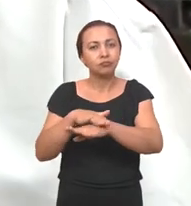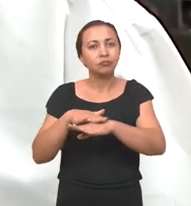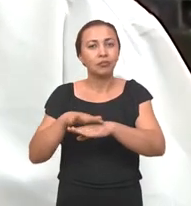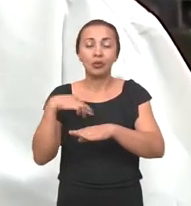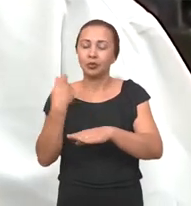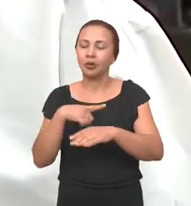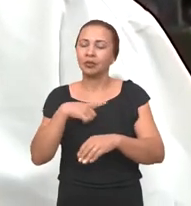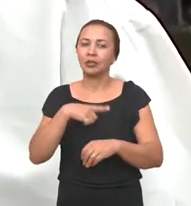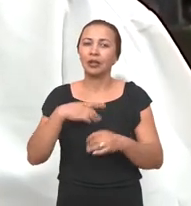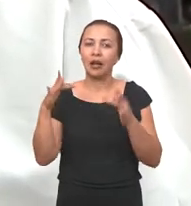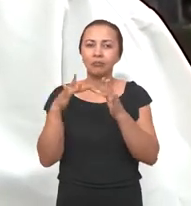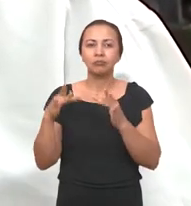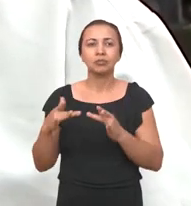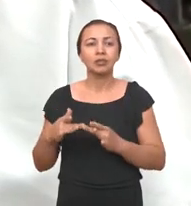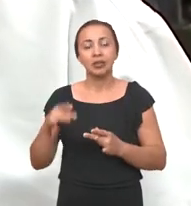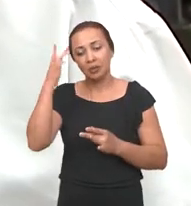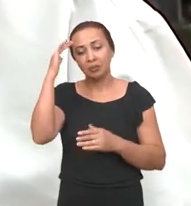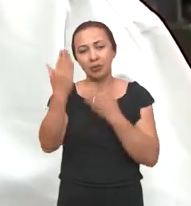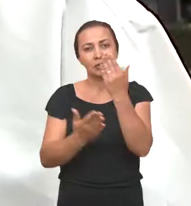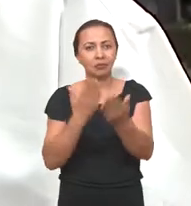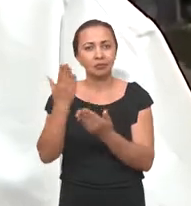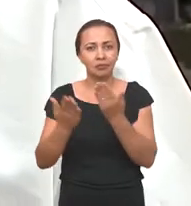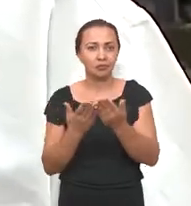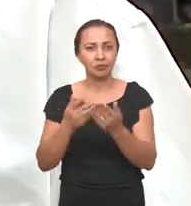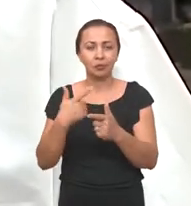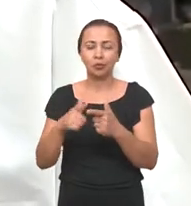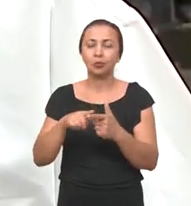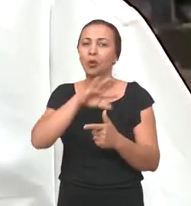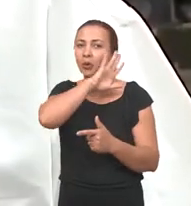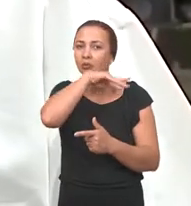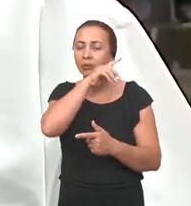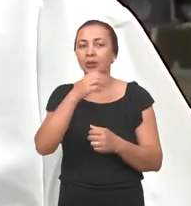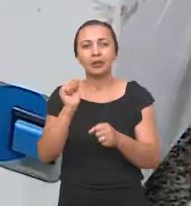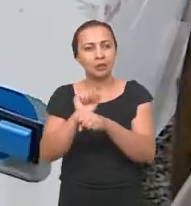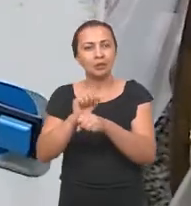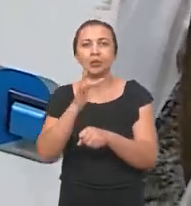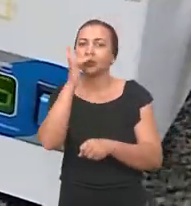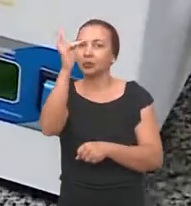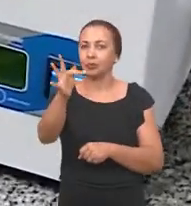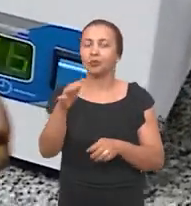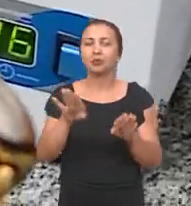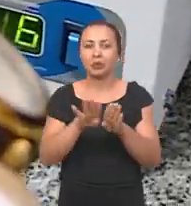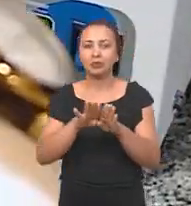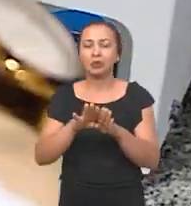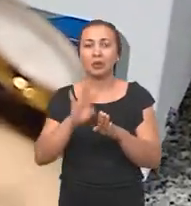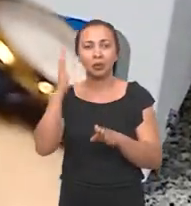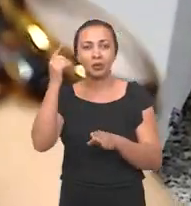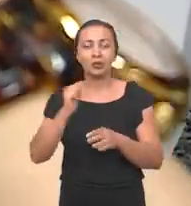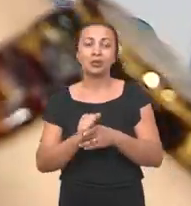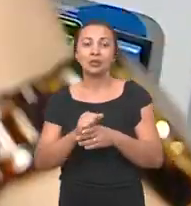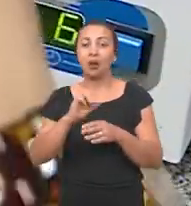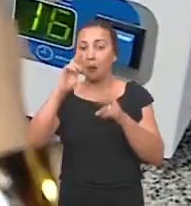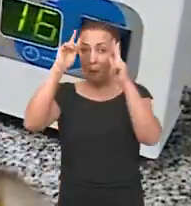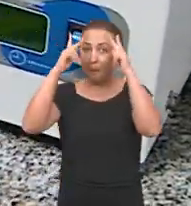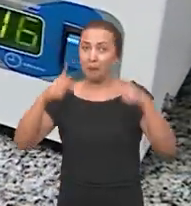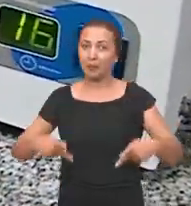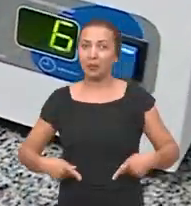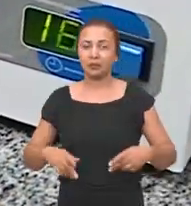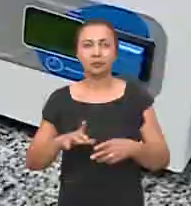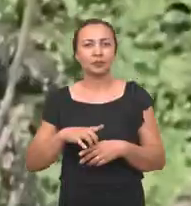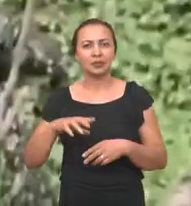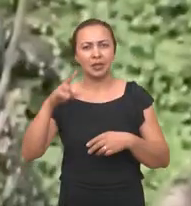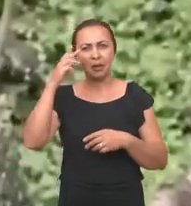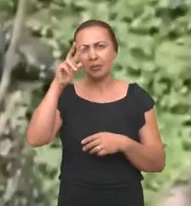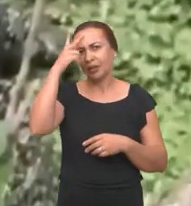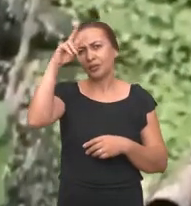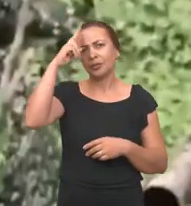que a gente tem aplicado para tratamento de animais, e a gente espera que no futuro também seja aplicado em humanos. Existe uma lenda, um